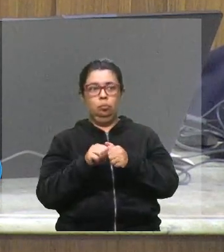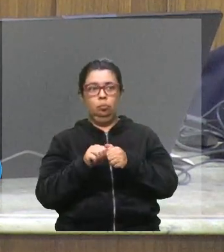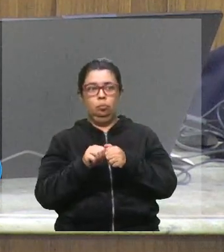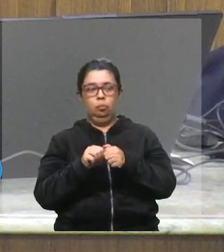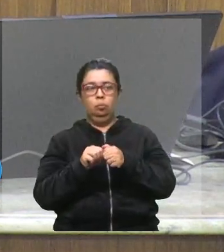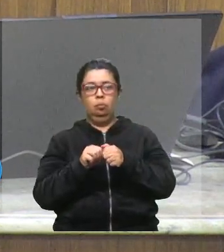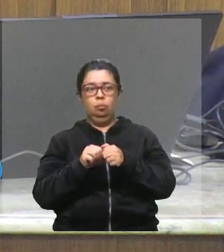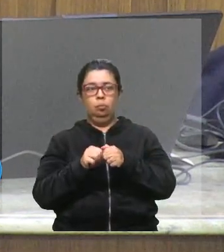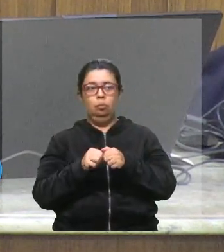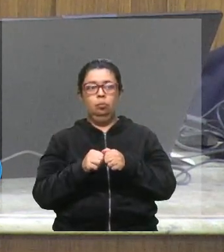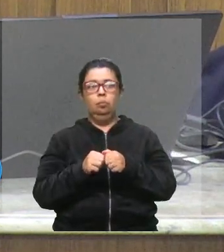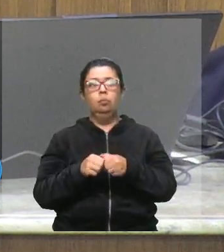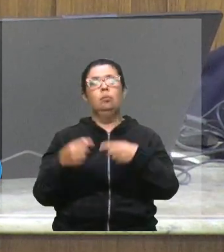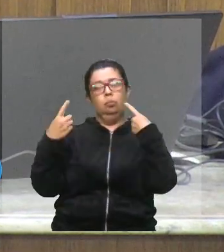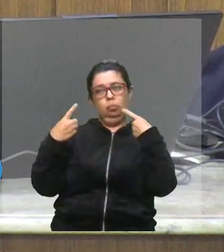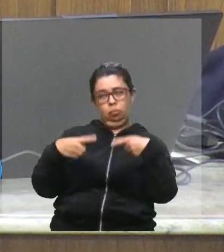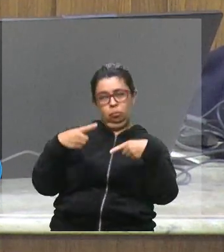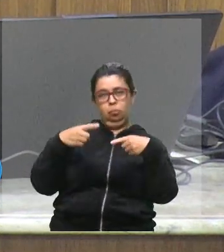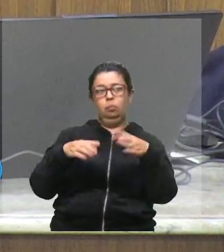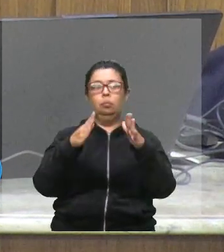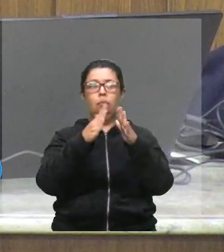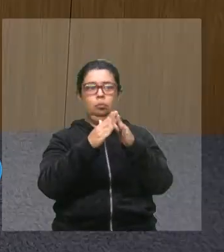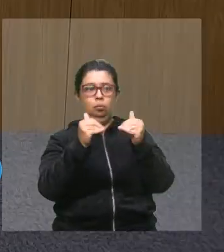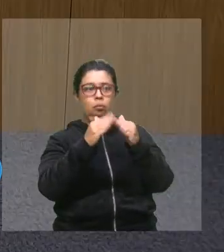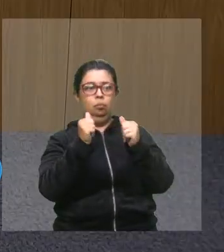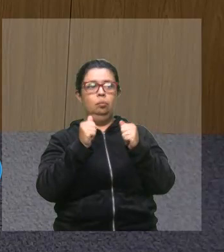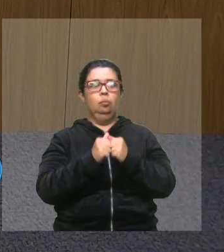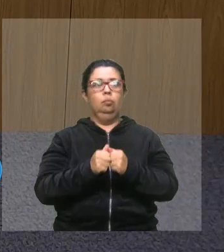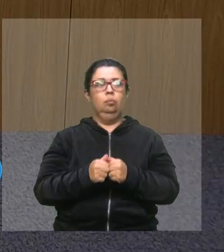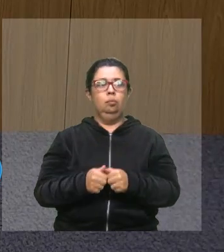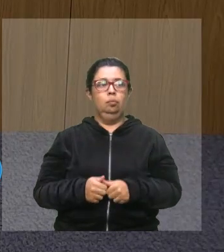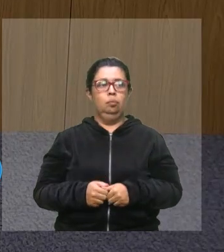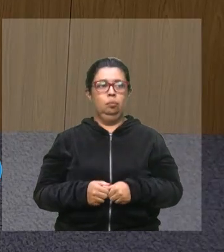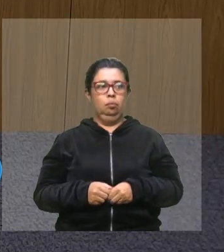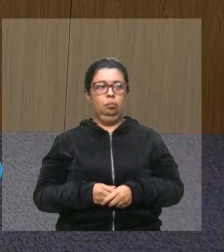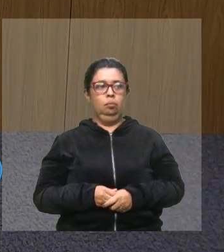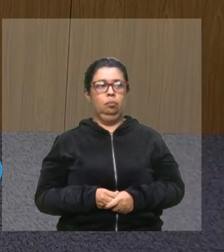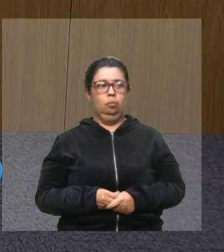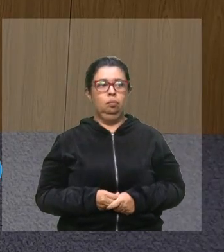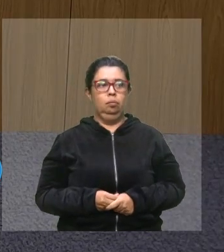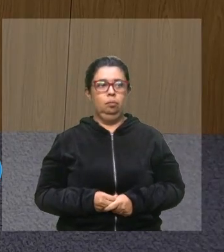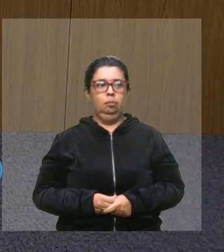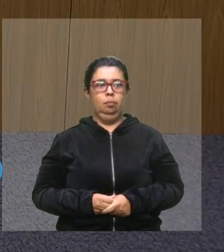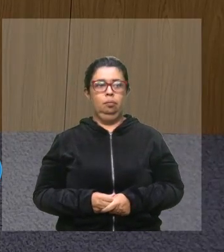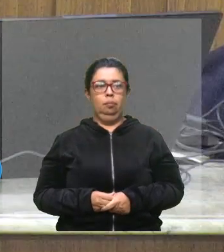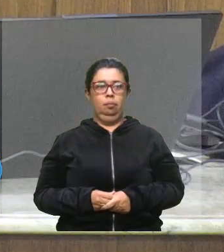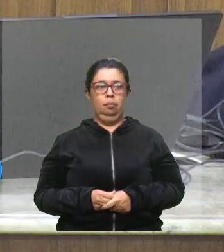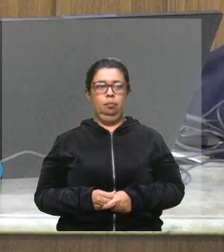ata que eu votei contrário. Obrigado, perfeito. Isso, aí sim. Agora o senhor está correto.